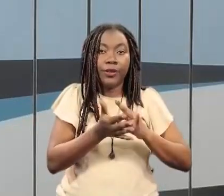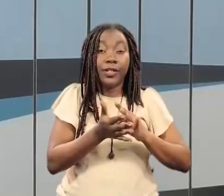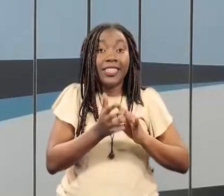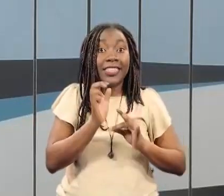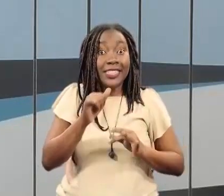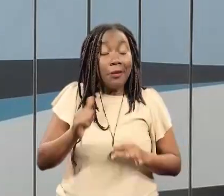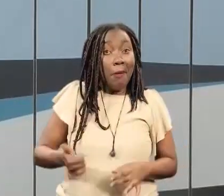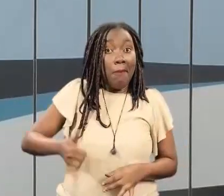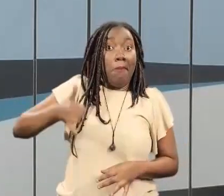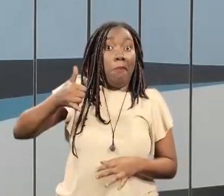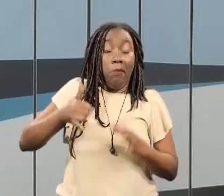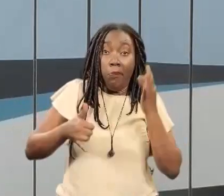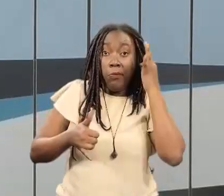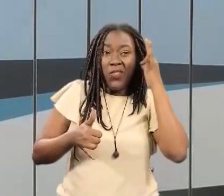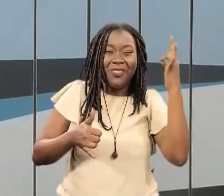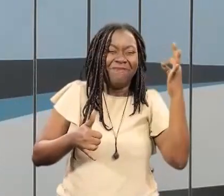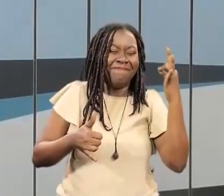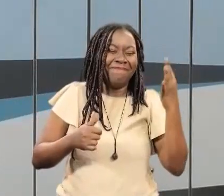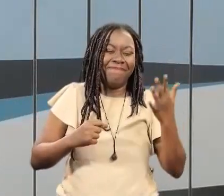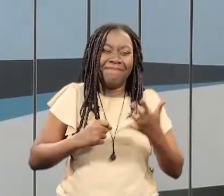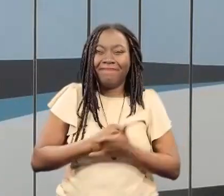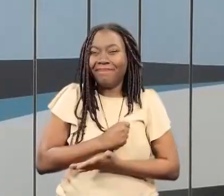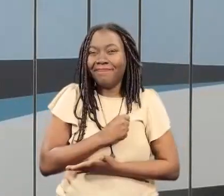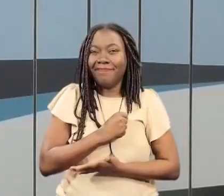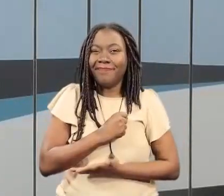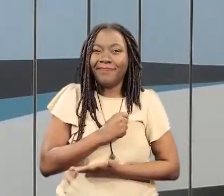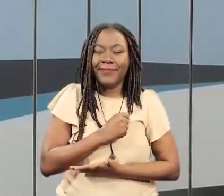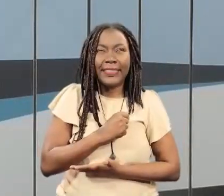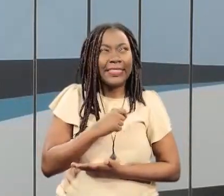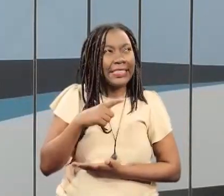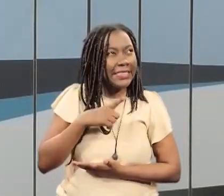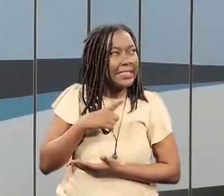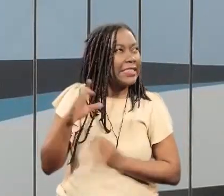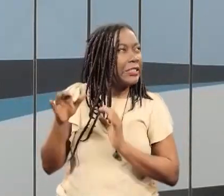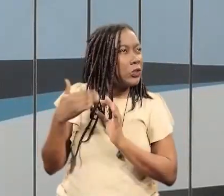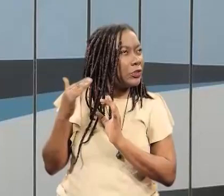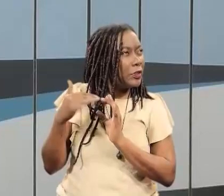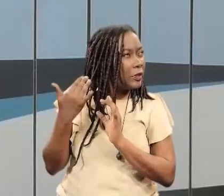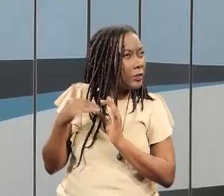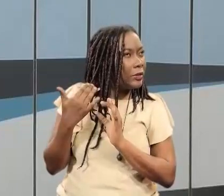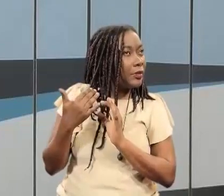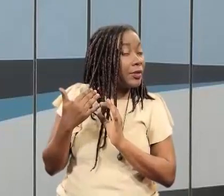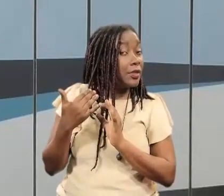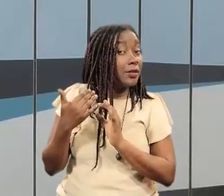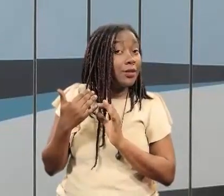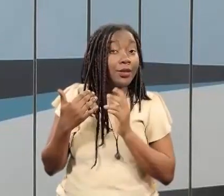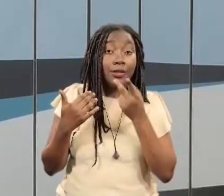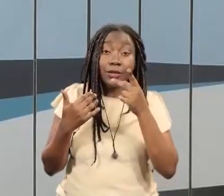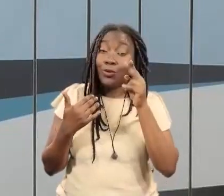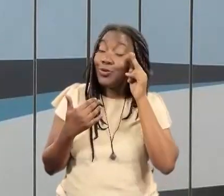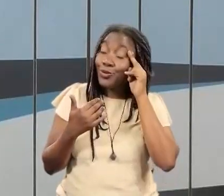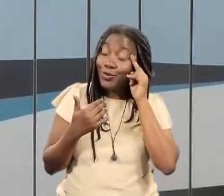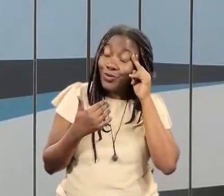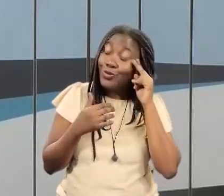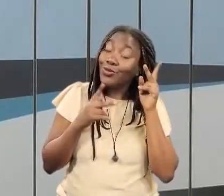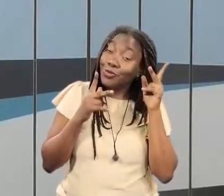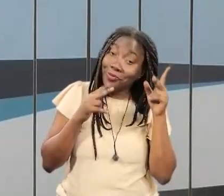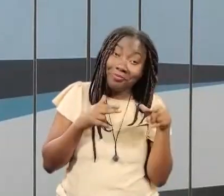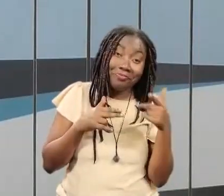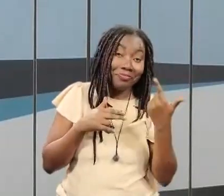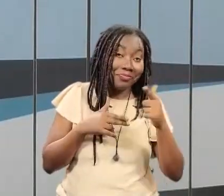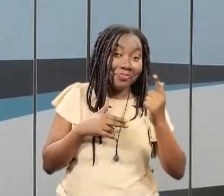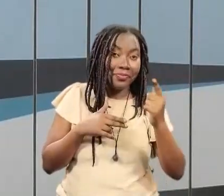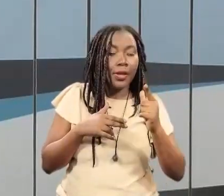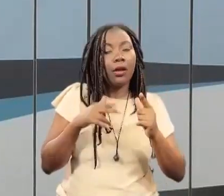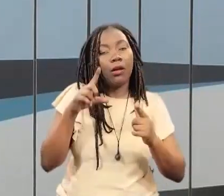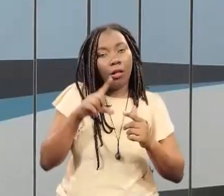Tocou, vibrou, vai ficar. O seu cérebro fala, olha, tem notificação. Seu sono já não vai ser mais o mesmo. Que,